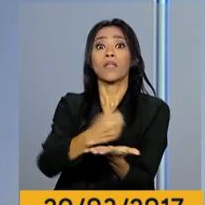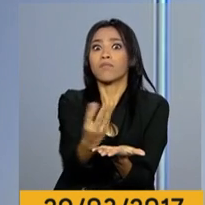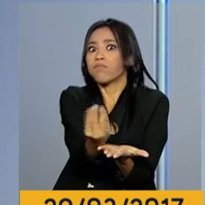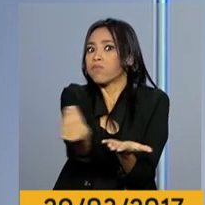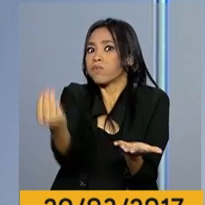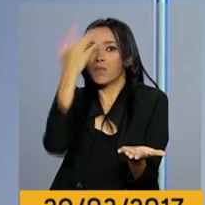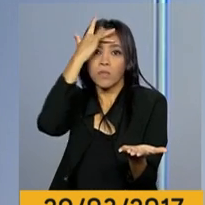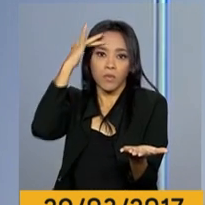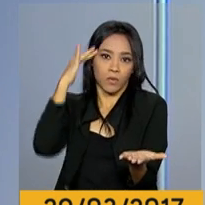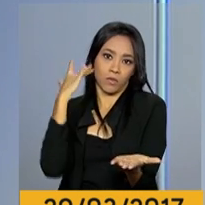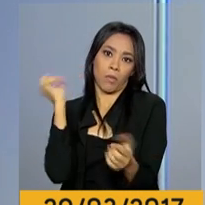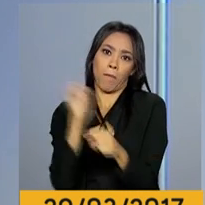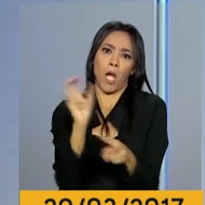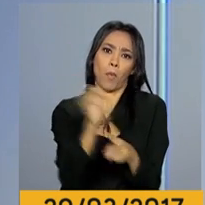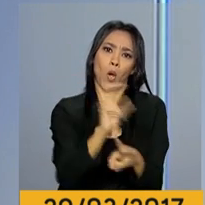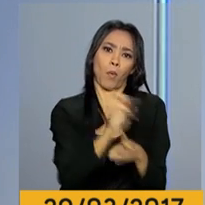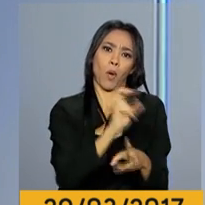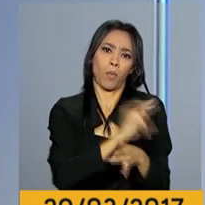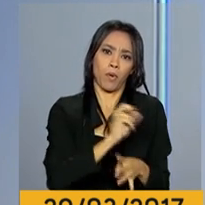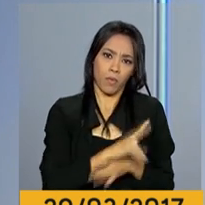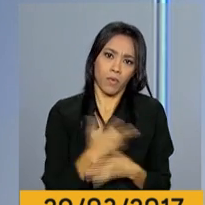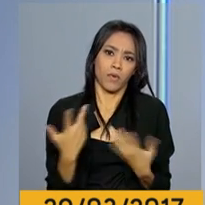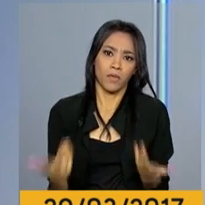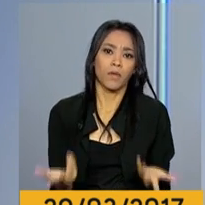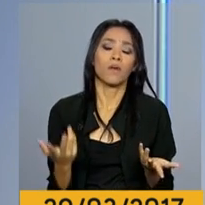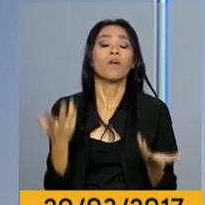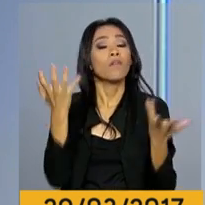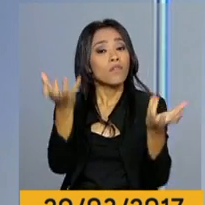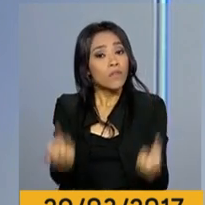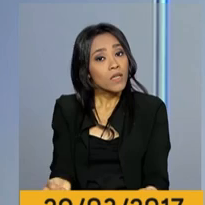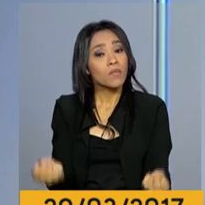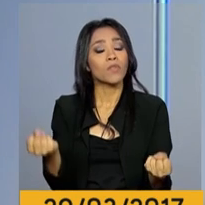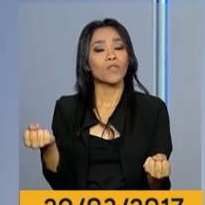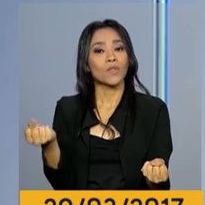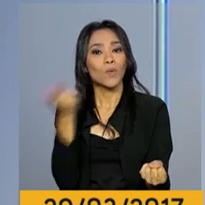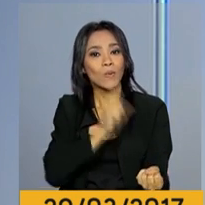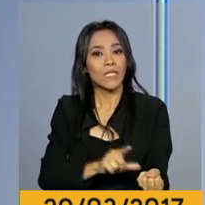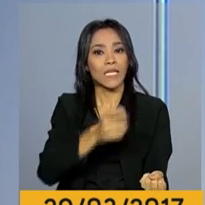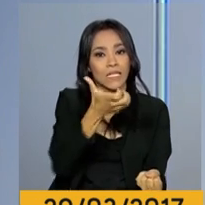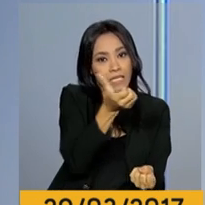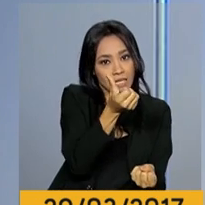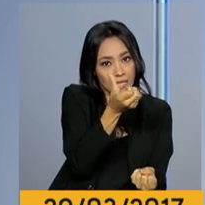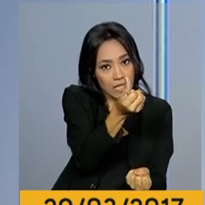nós conseguimos lançar como vamos conseguir 600 mil casas